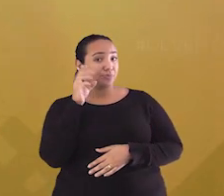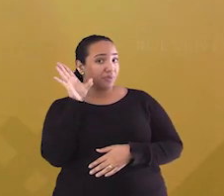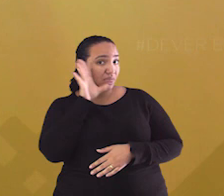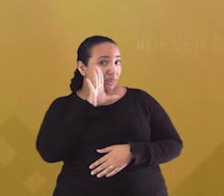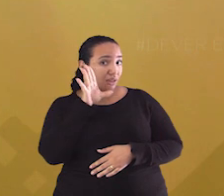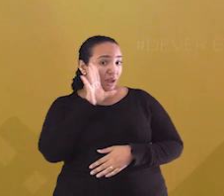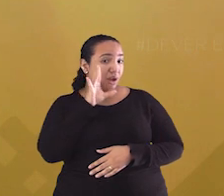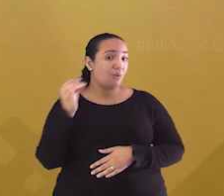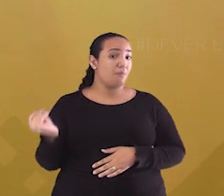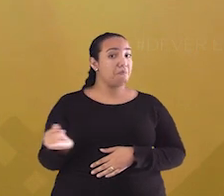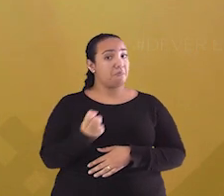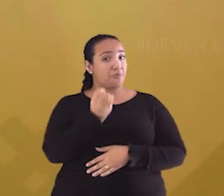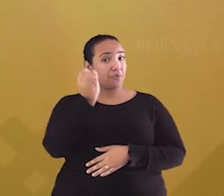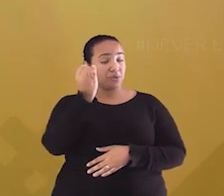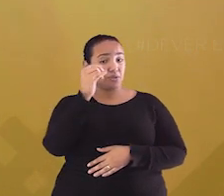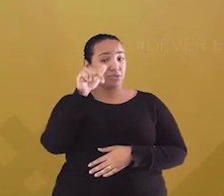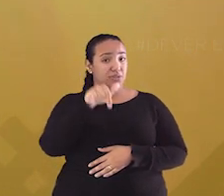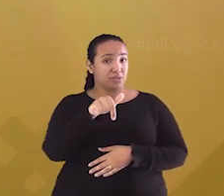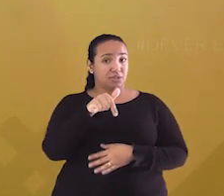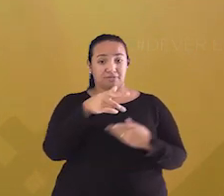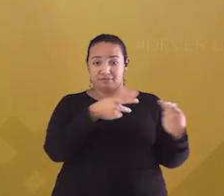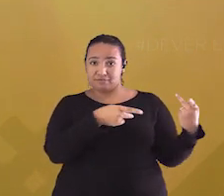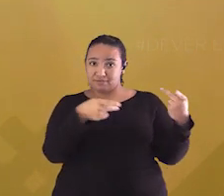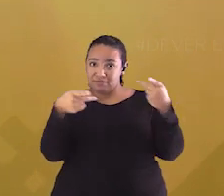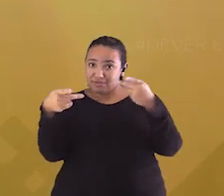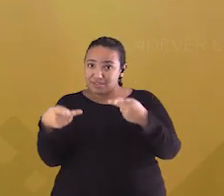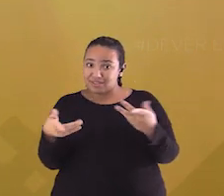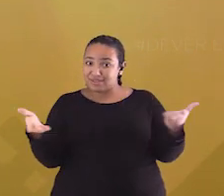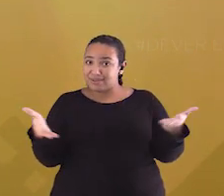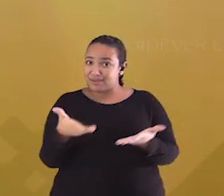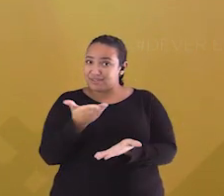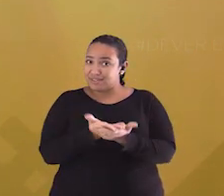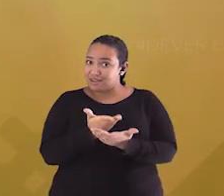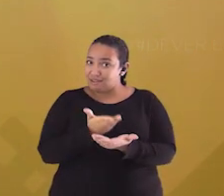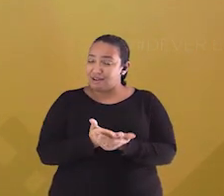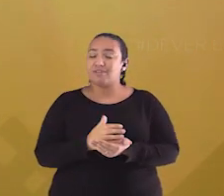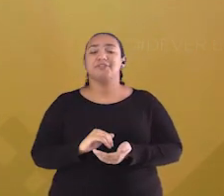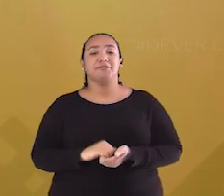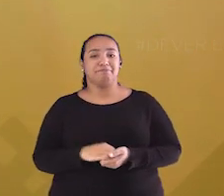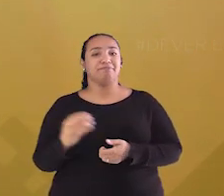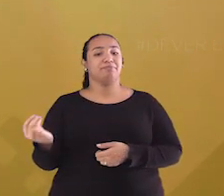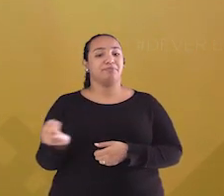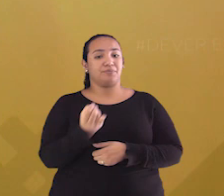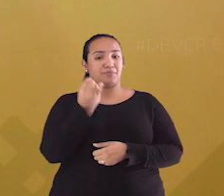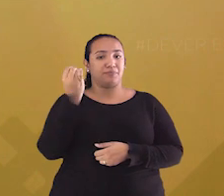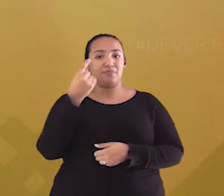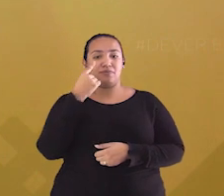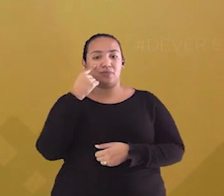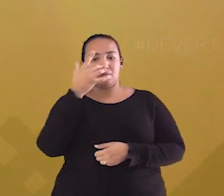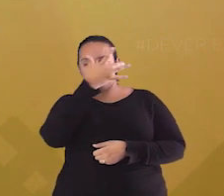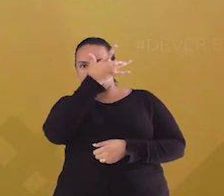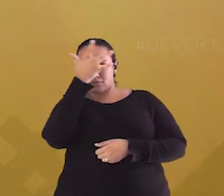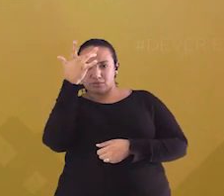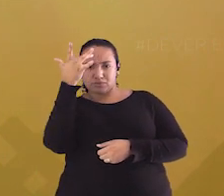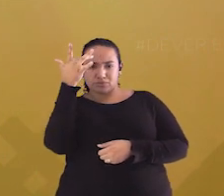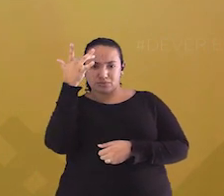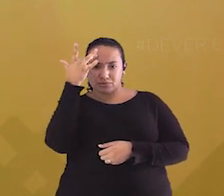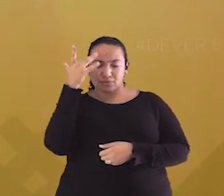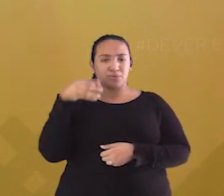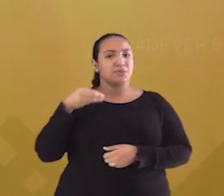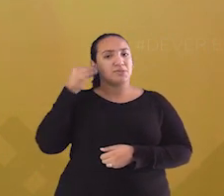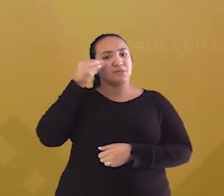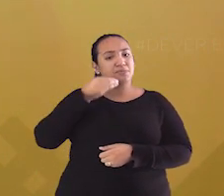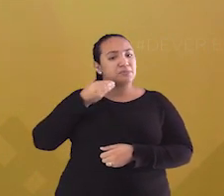que importante que foi essa visita que a gente recebeu aqui na nossa aula? É importante a gente ouvir pessoas com propriedade, com